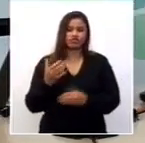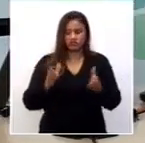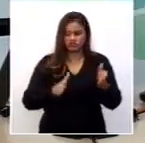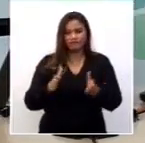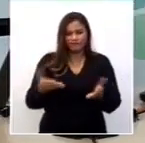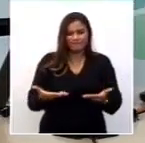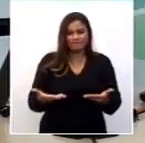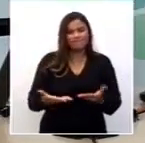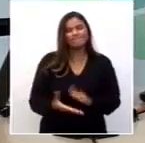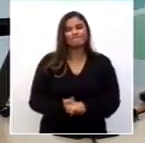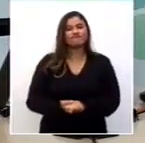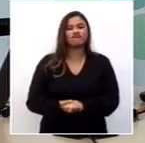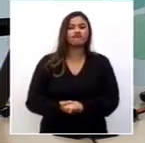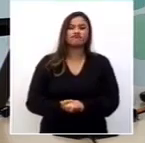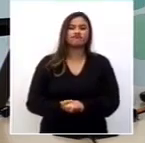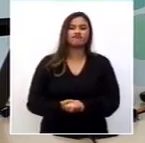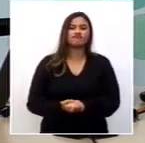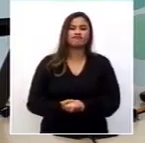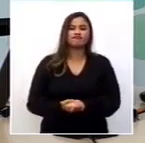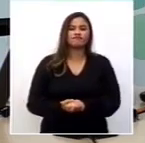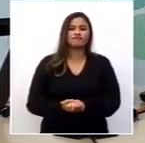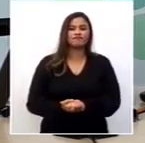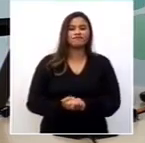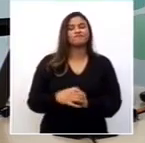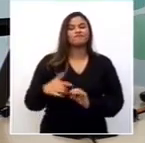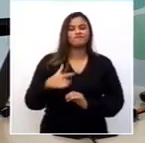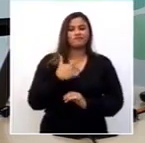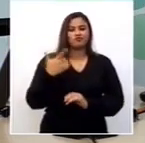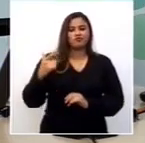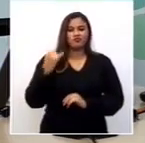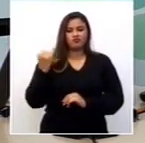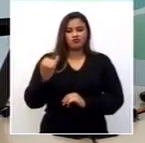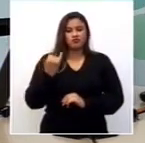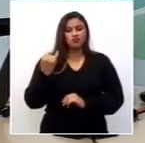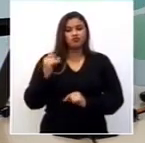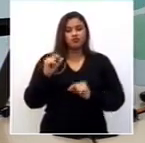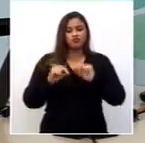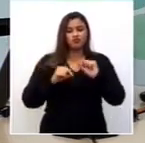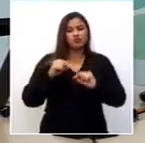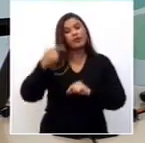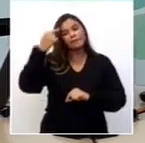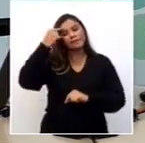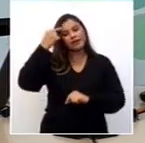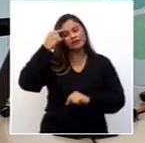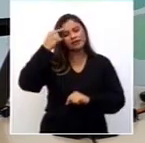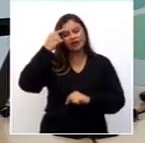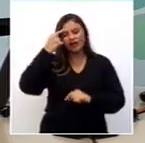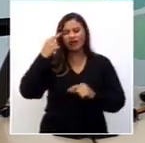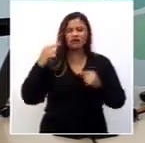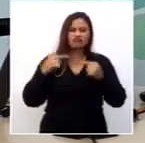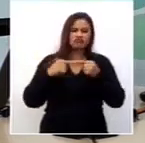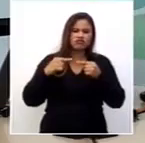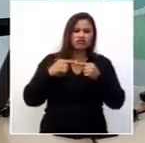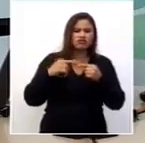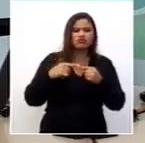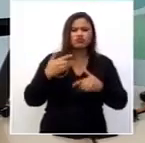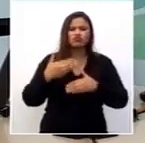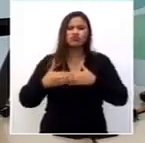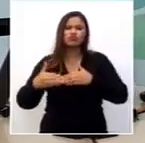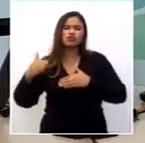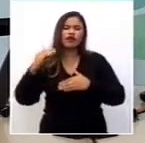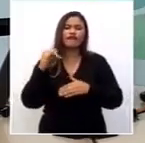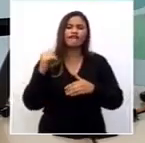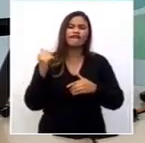né? Uma coisa interessante para a gente pensar também a respeito desse processo de avaliação do